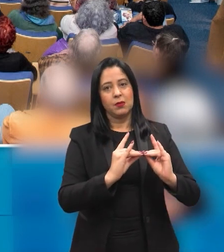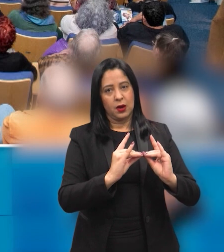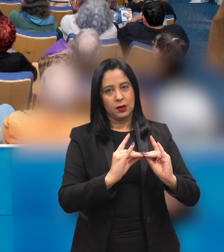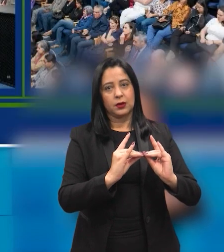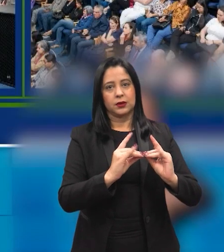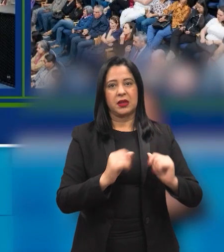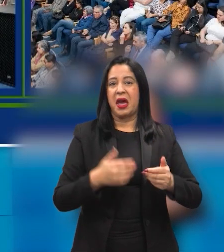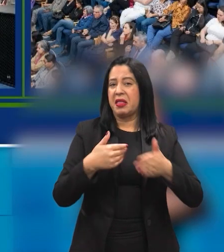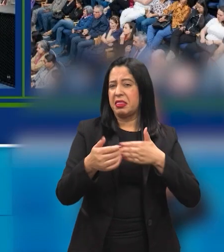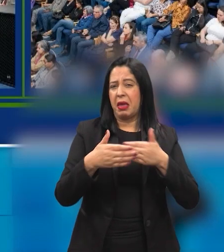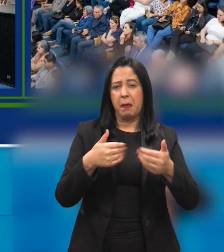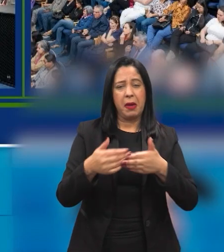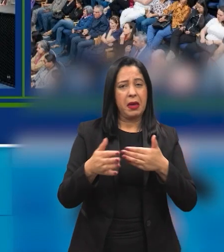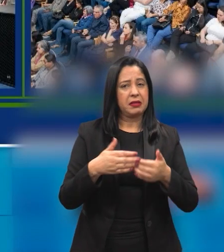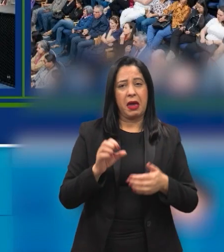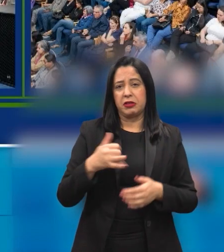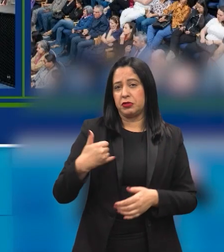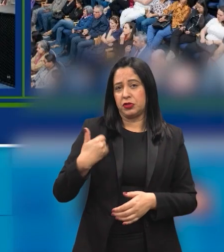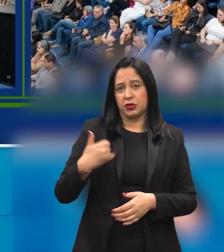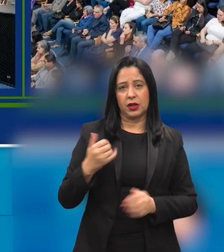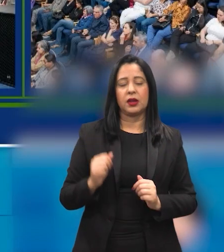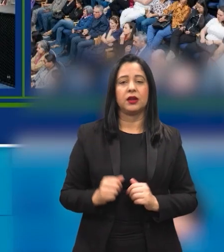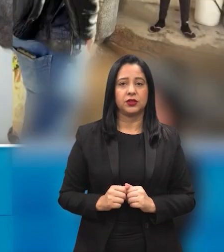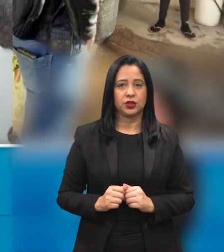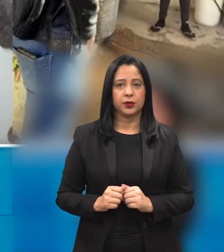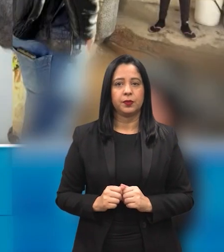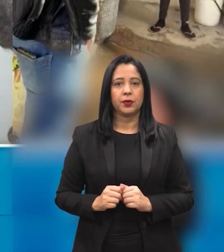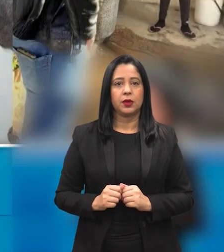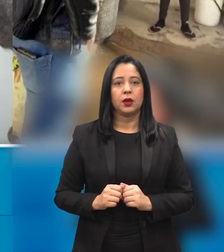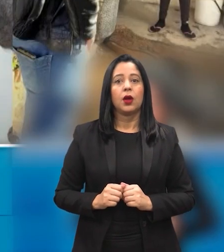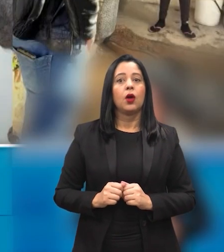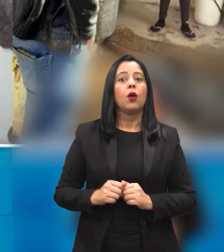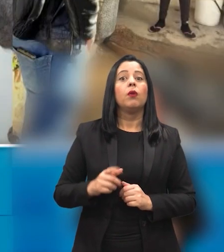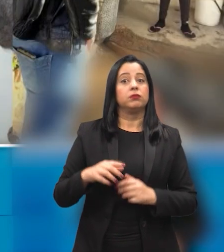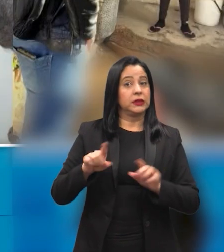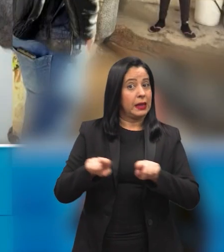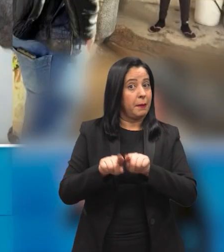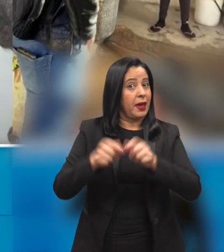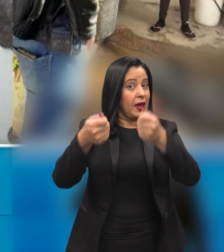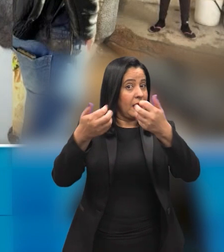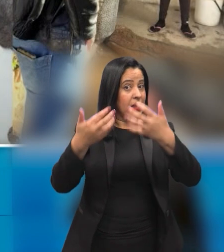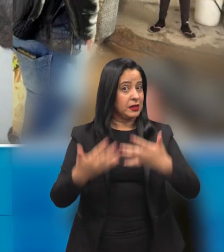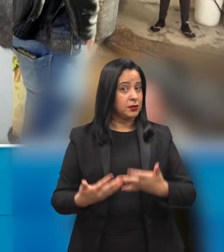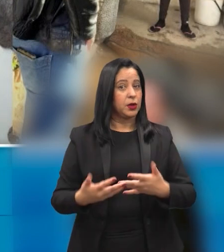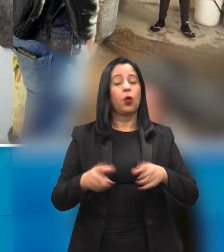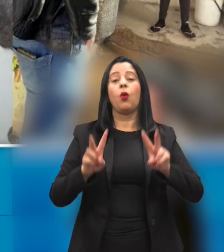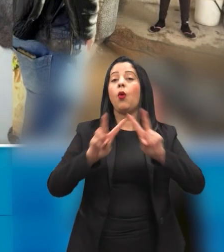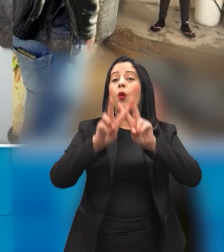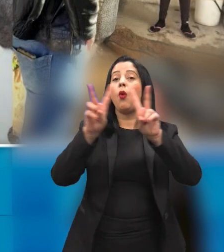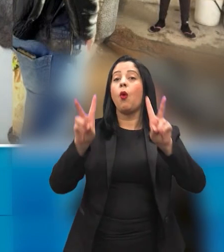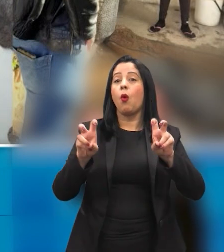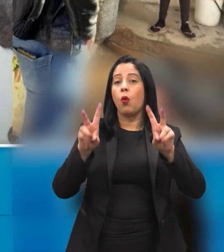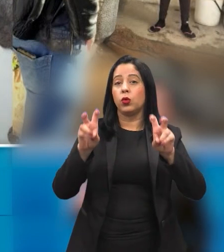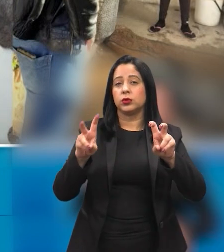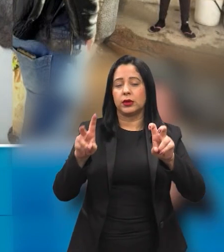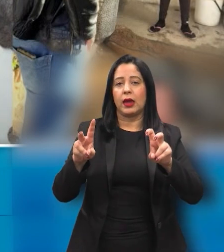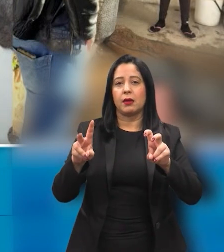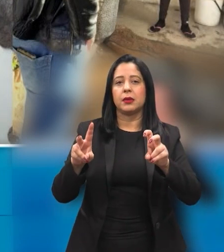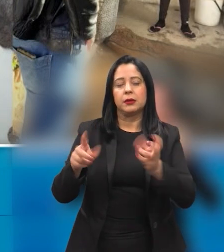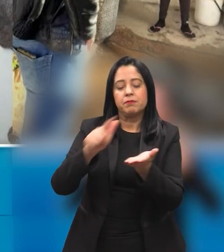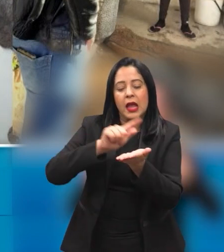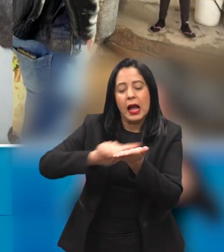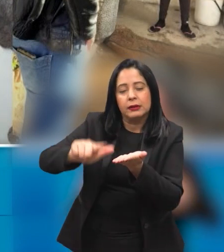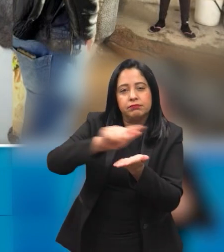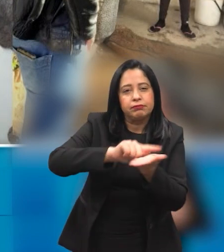cidade, independente da idade gestacional. O parlamentar também informou sobre cobranças que faz para a realização